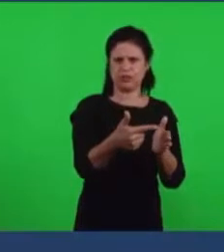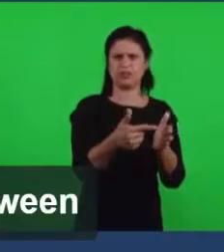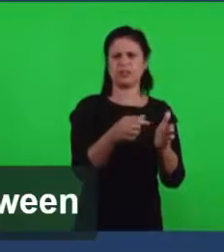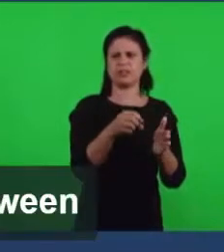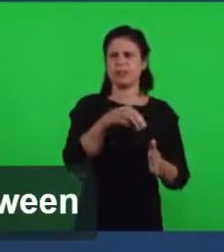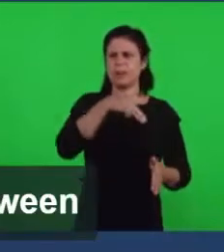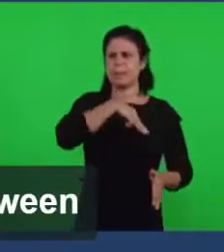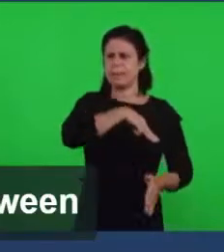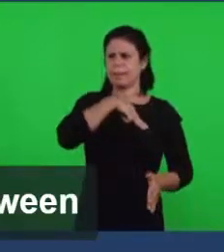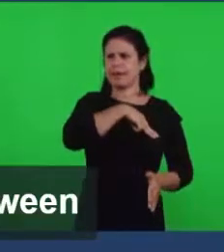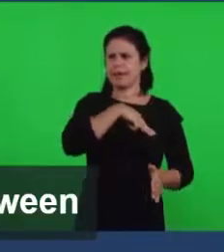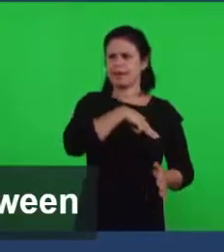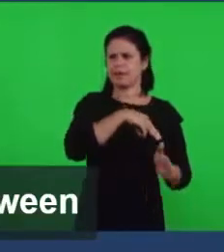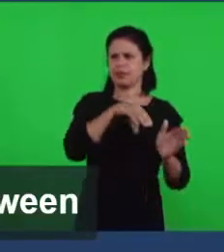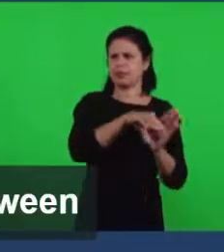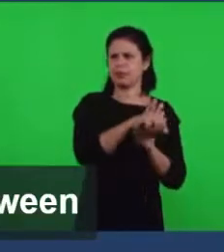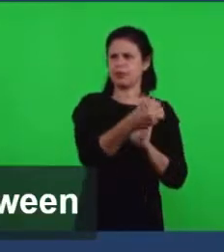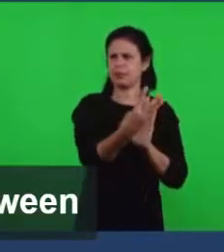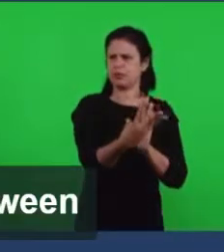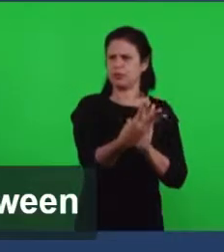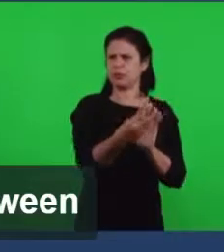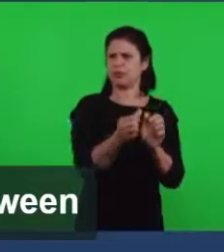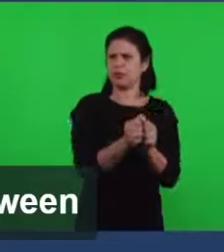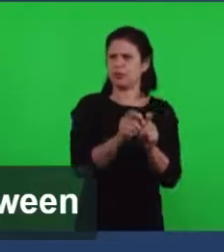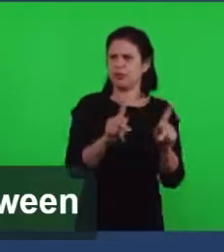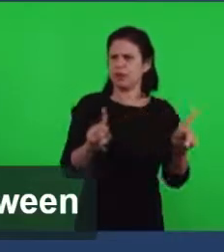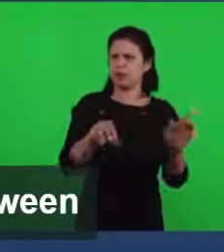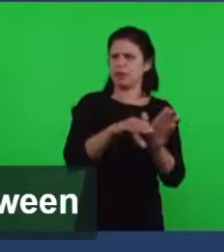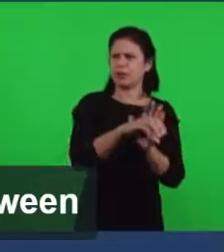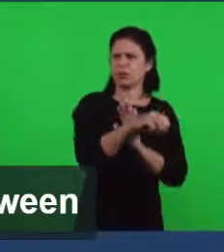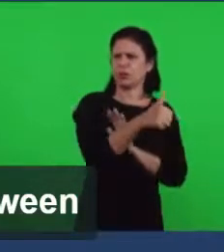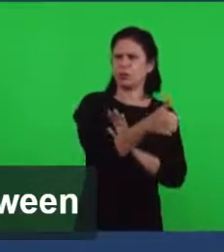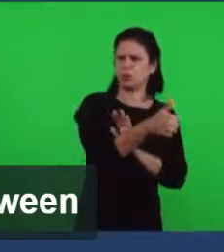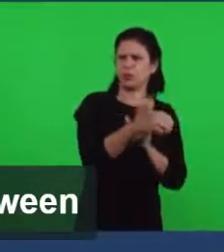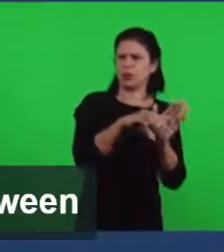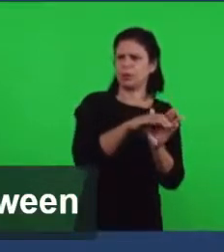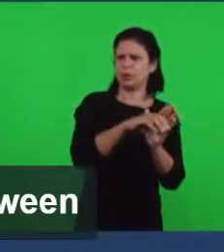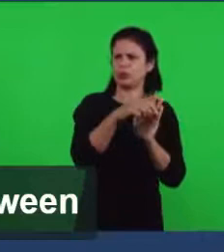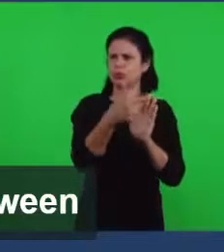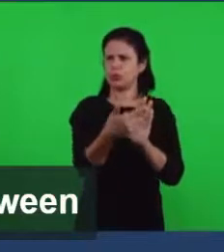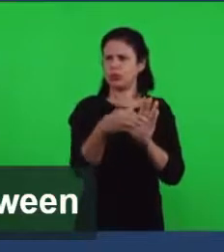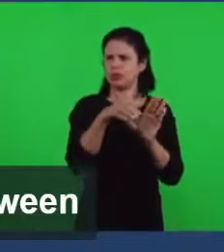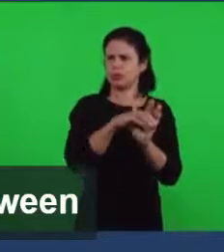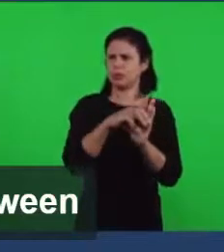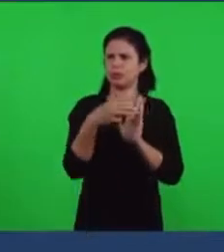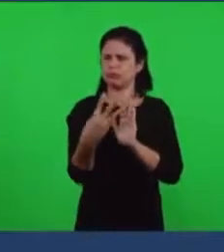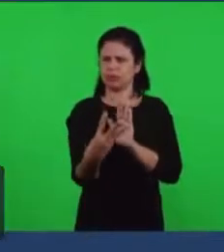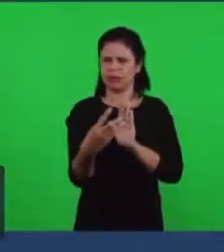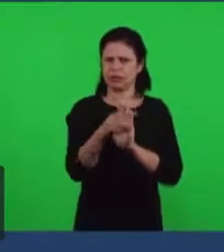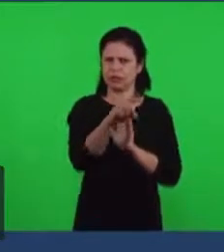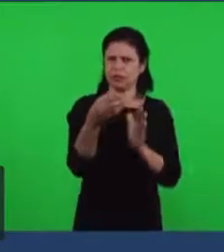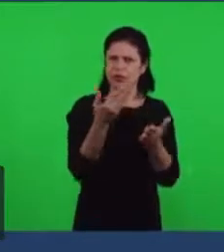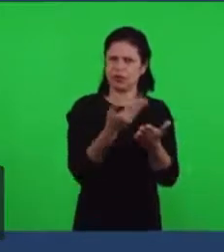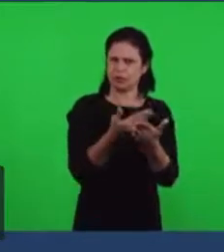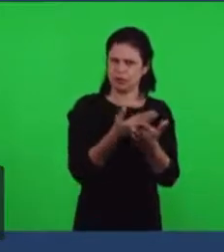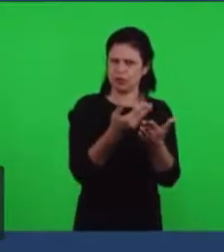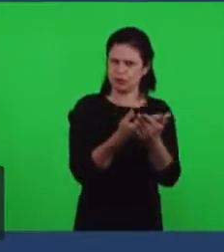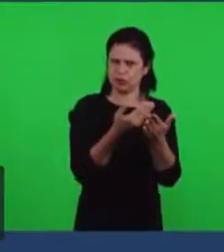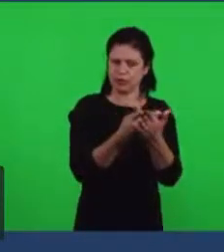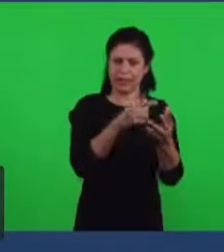apocalipse 1 2 e 3 a igreja entre esses